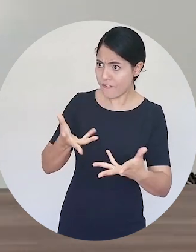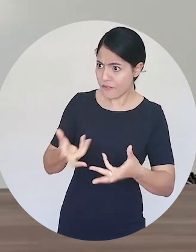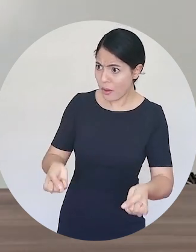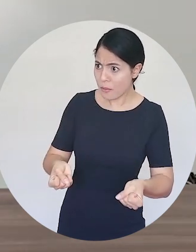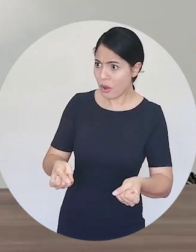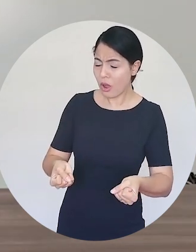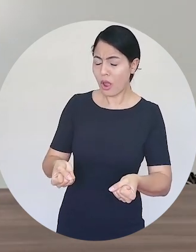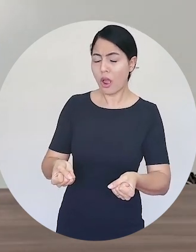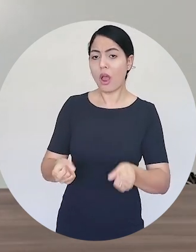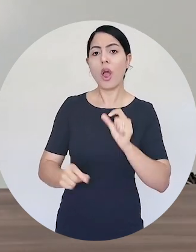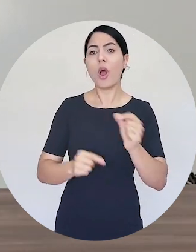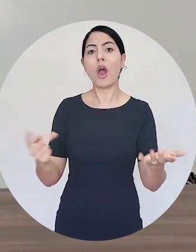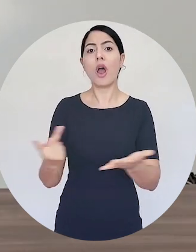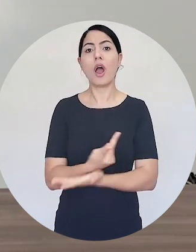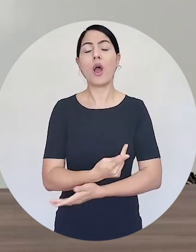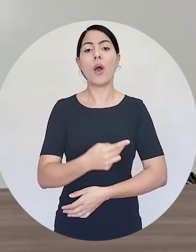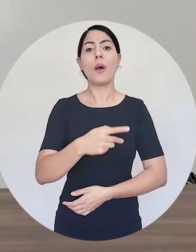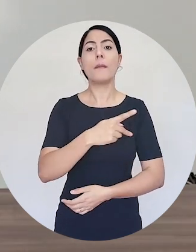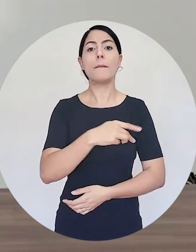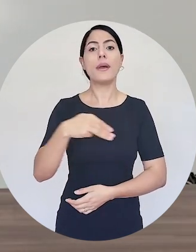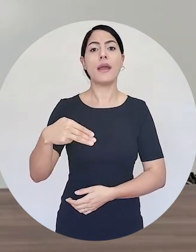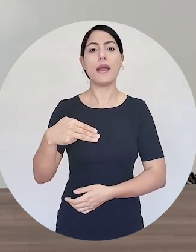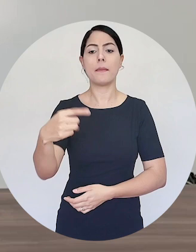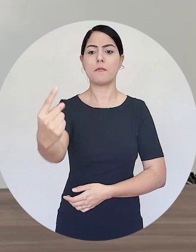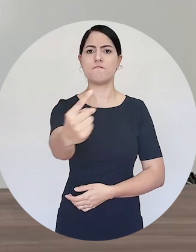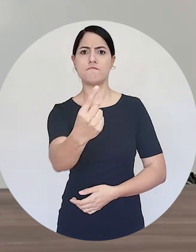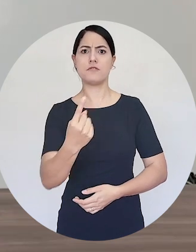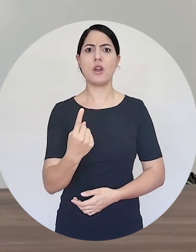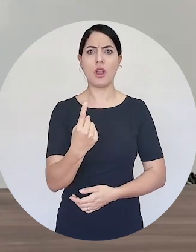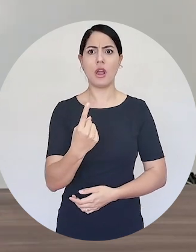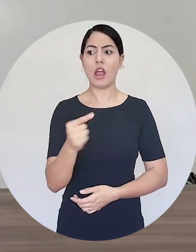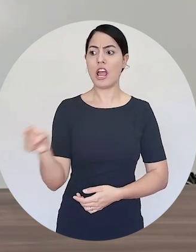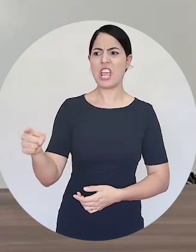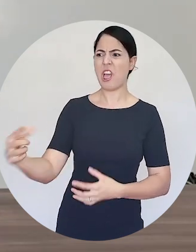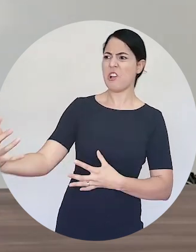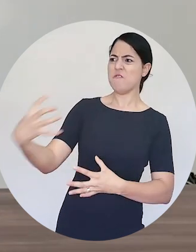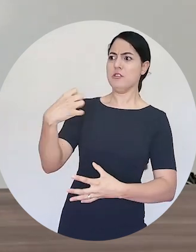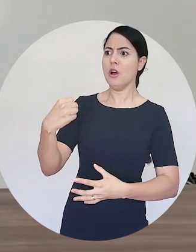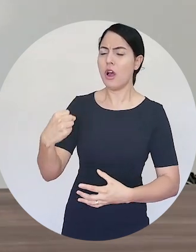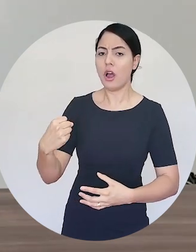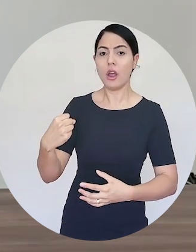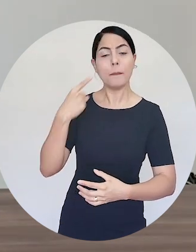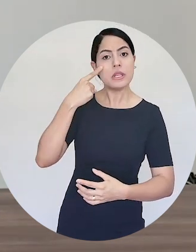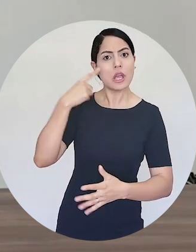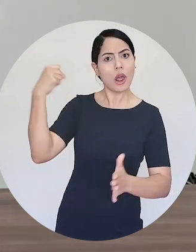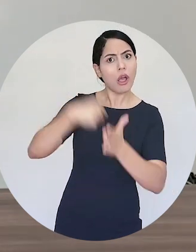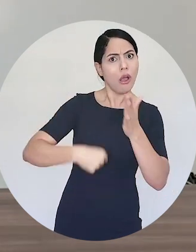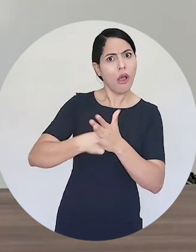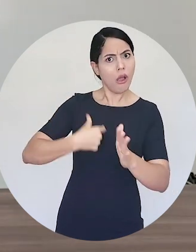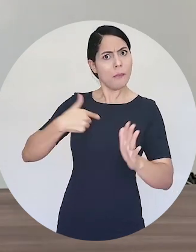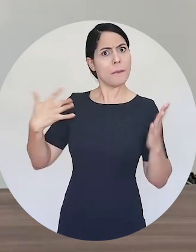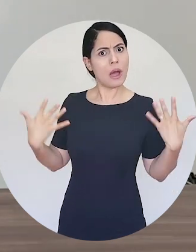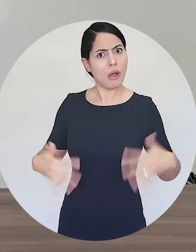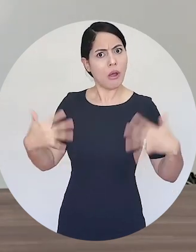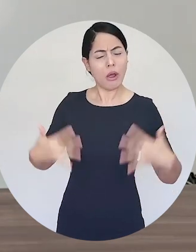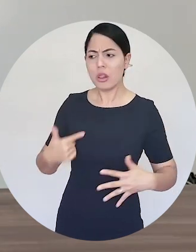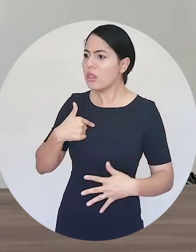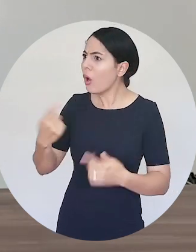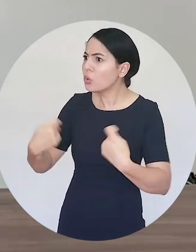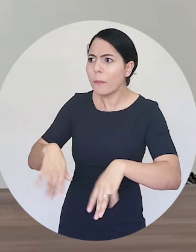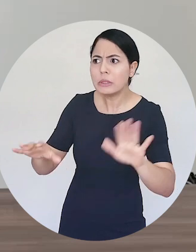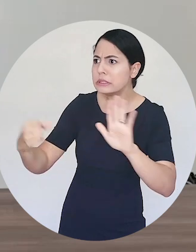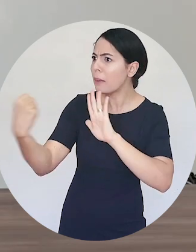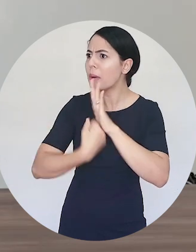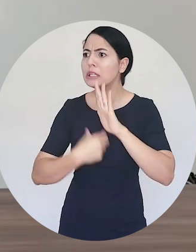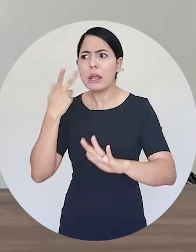agora?" Com isso, um PM entrou no meio porque ela veio para cima de mim. Eu achei até que ela iria me bater. Perguntei: "Você vai bater em mim?